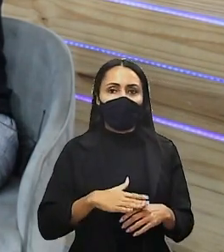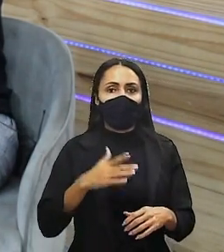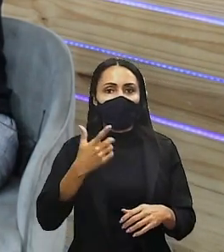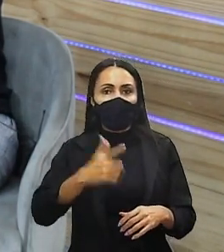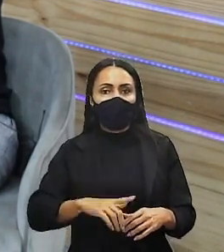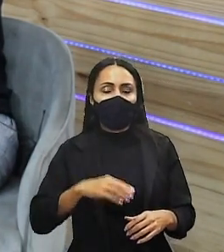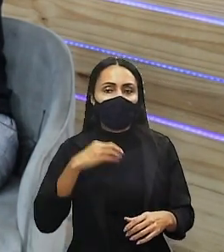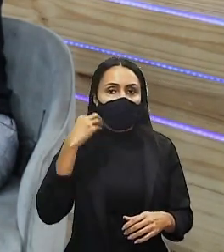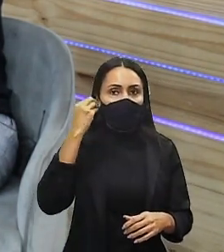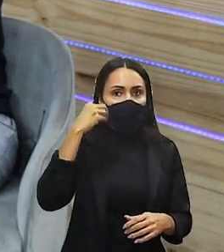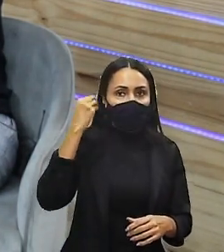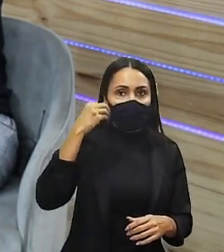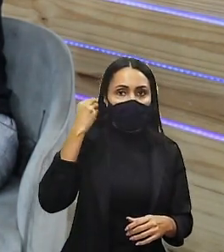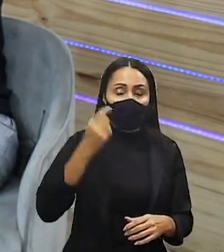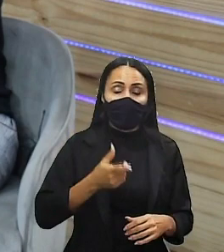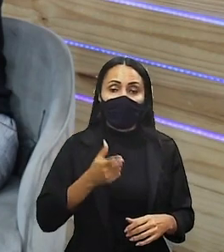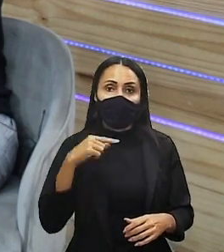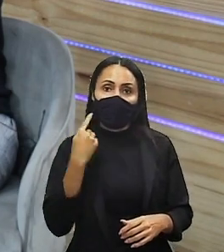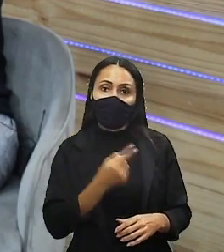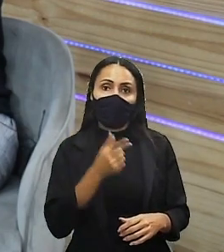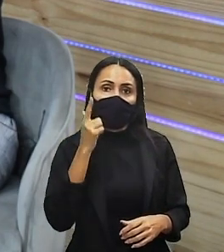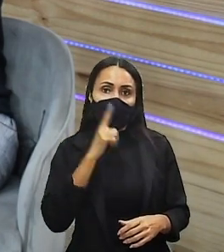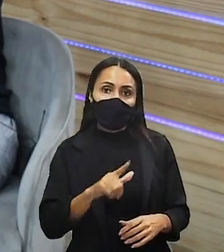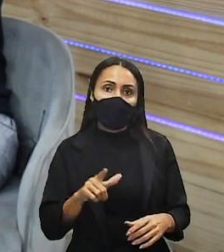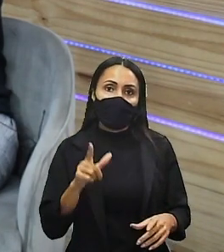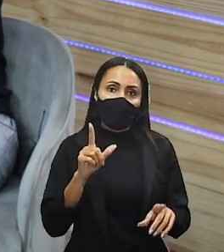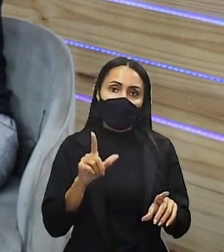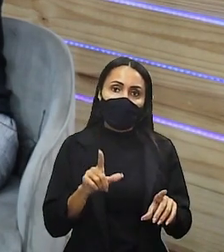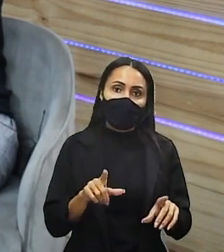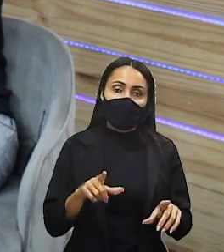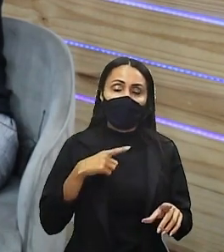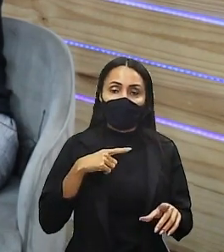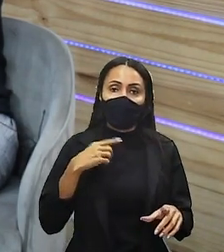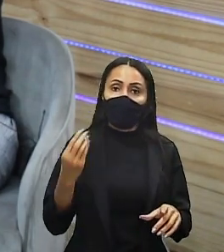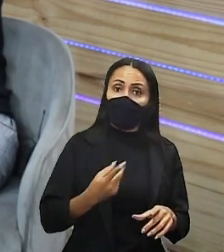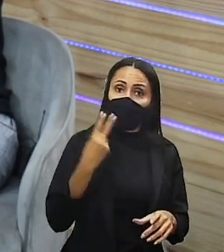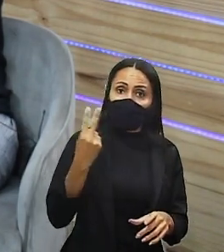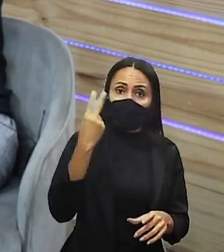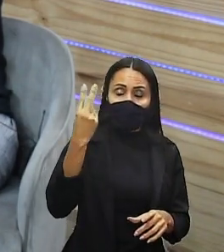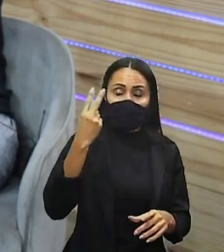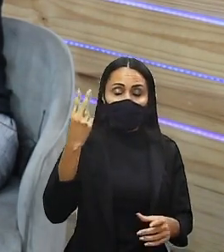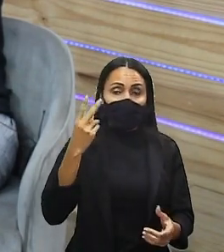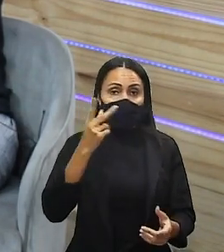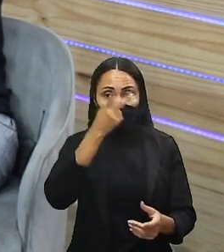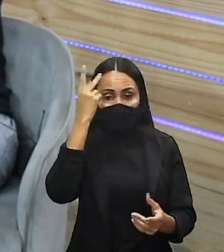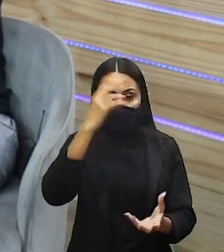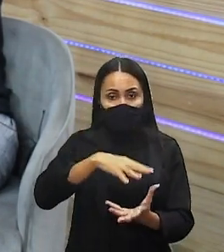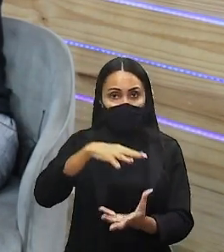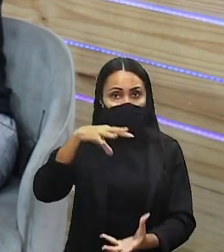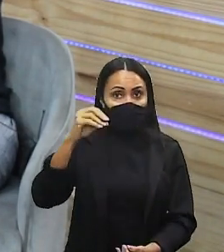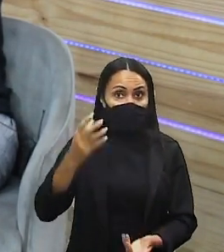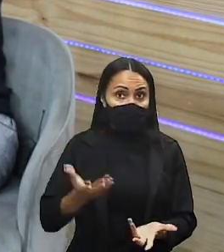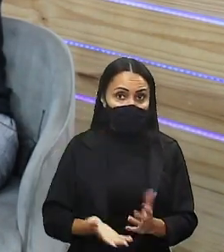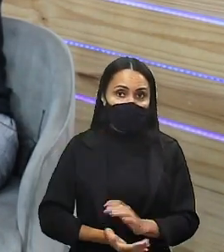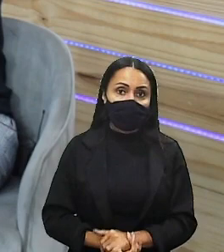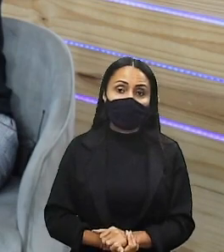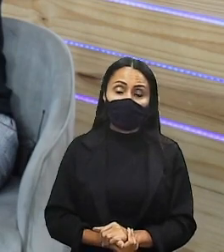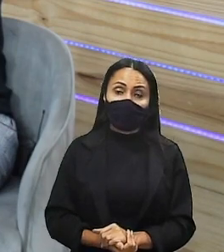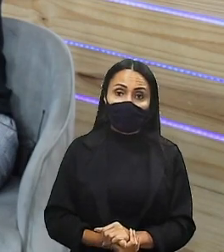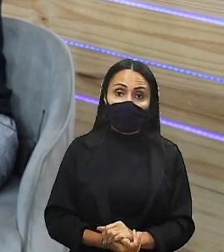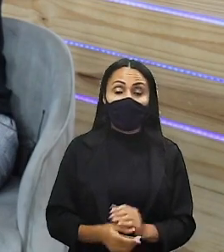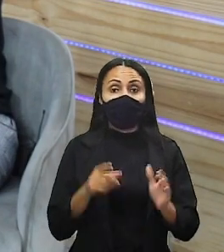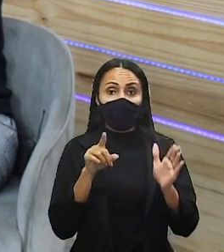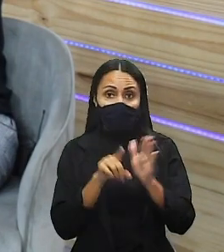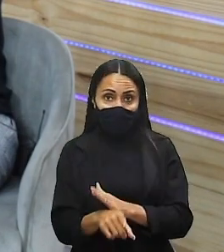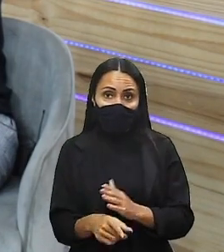gente consegue ter uma sociedade que valoriza hoje em dia a pessoa idosa? né? Boa pergunta, né? Fica uma